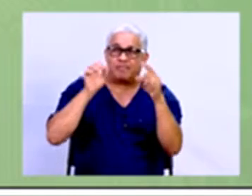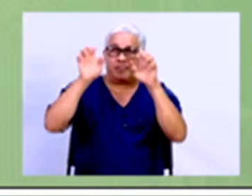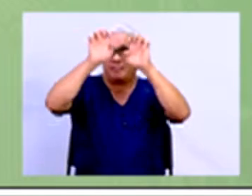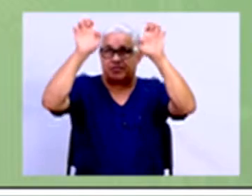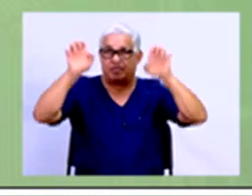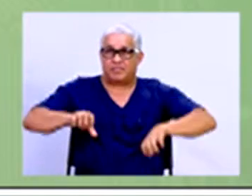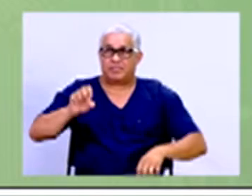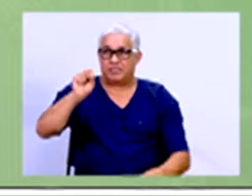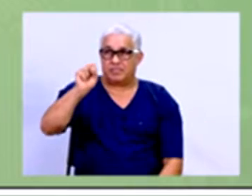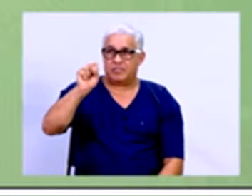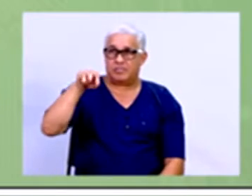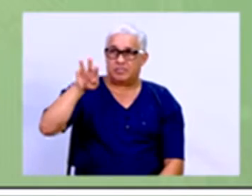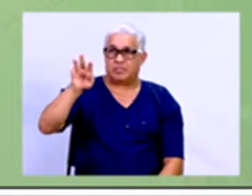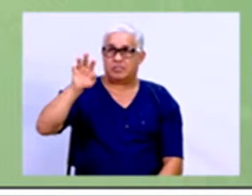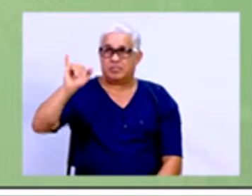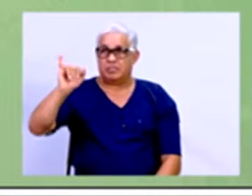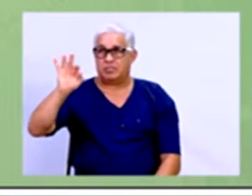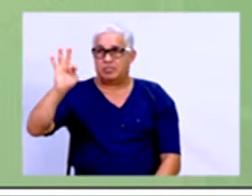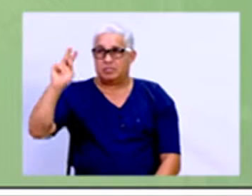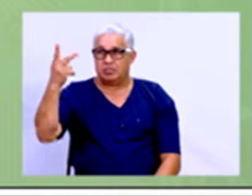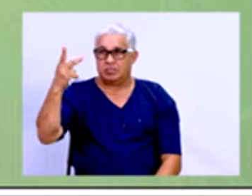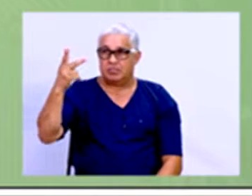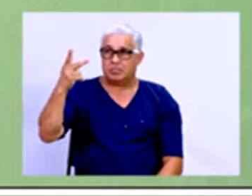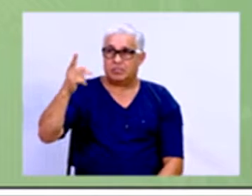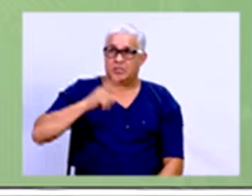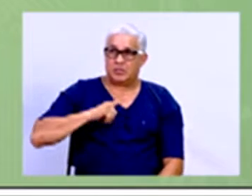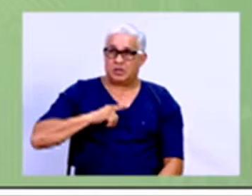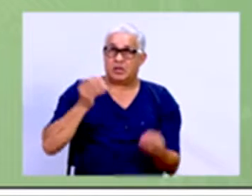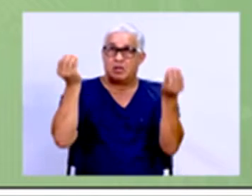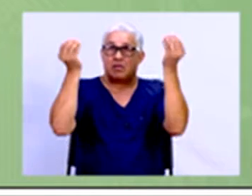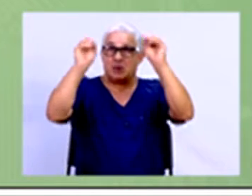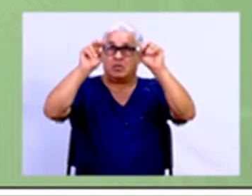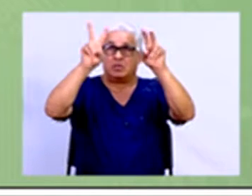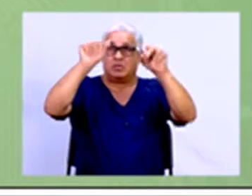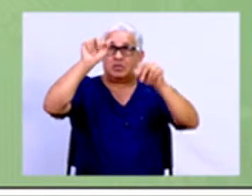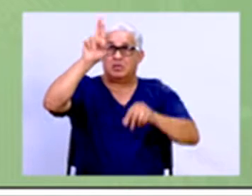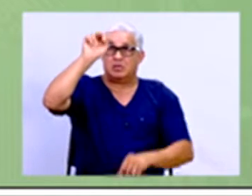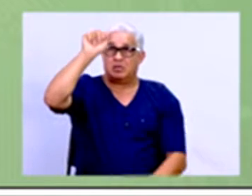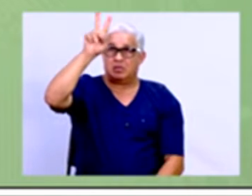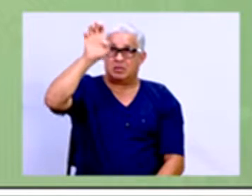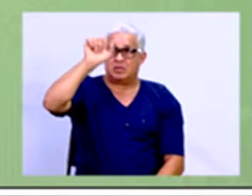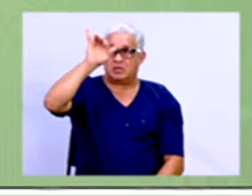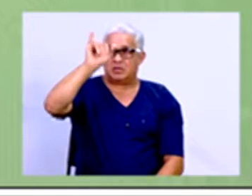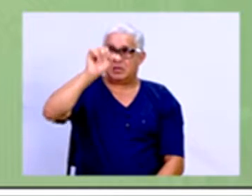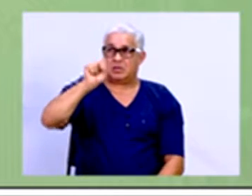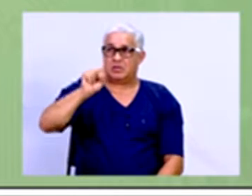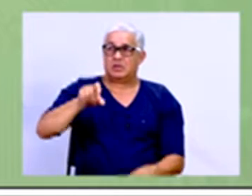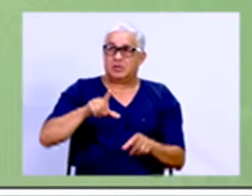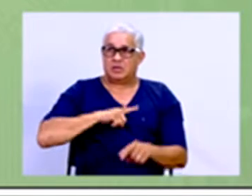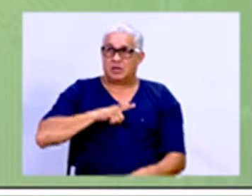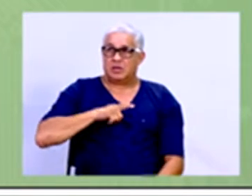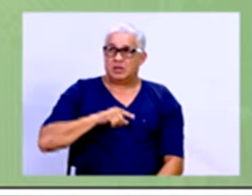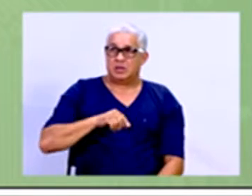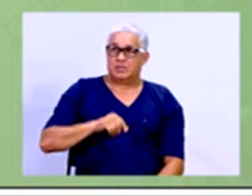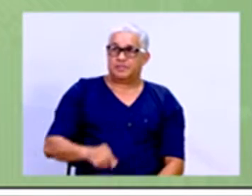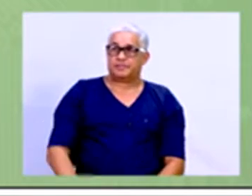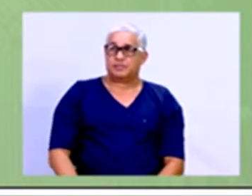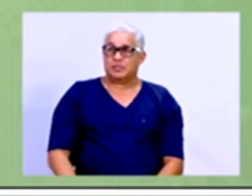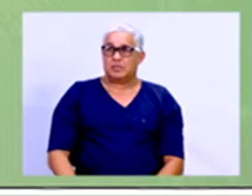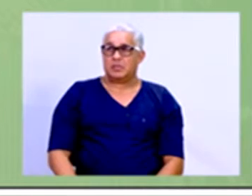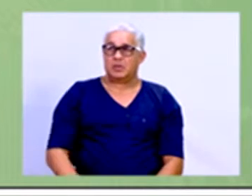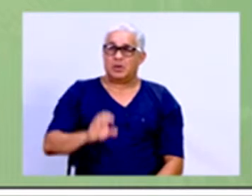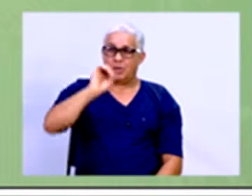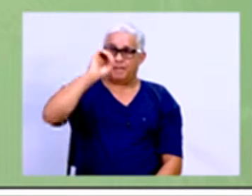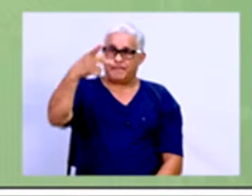switch ela funciona da seguinte forma, né? Nós temos aqui a declaração de variáveis e temos uma variável chamada OP, né? Que seria de